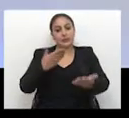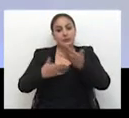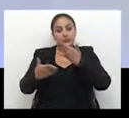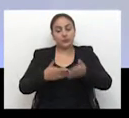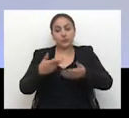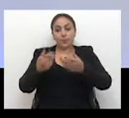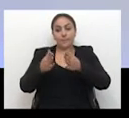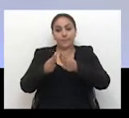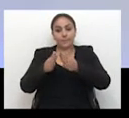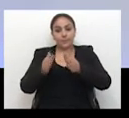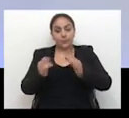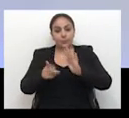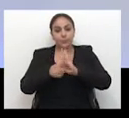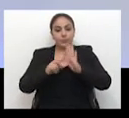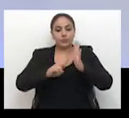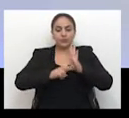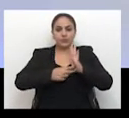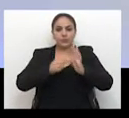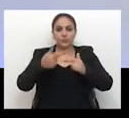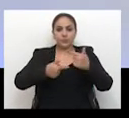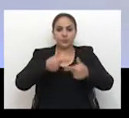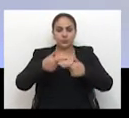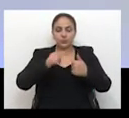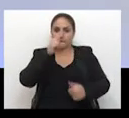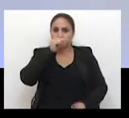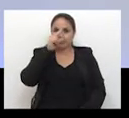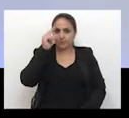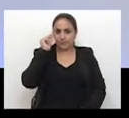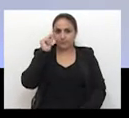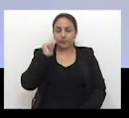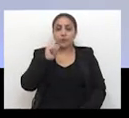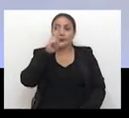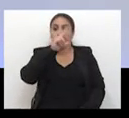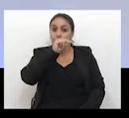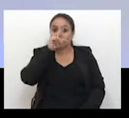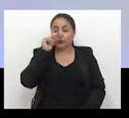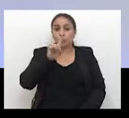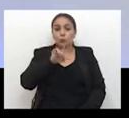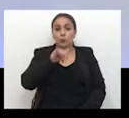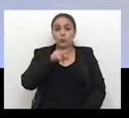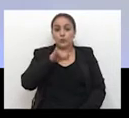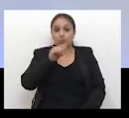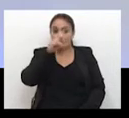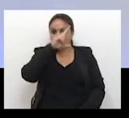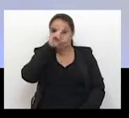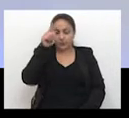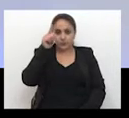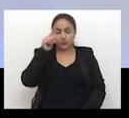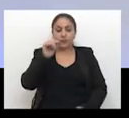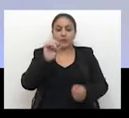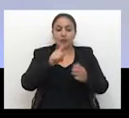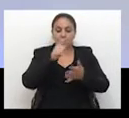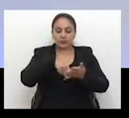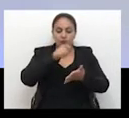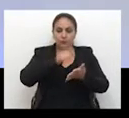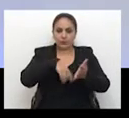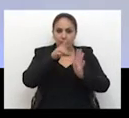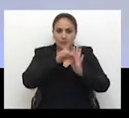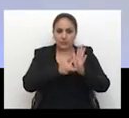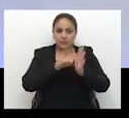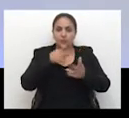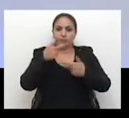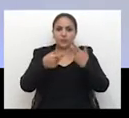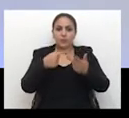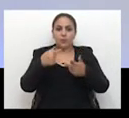atendendo a uma solicitação do sindicato dos servidores municipais o prefeito luciano azevedo assinou um decreto